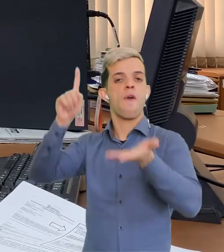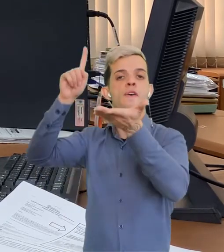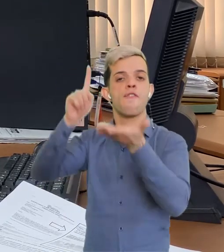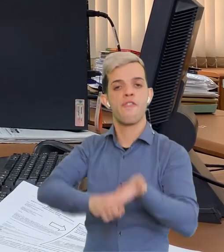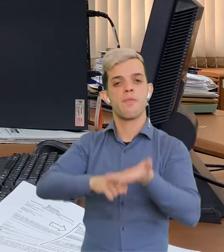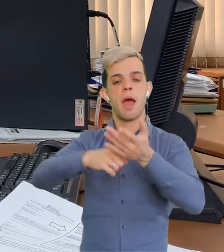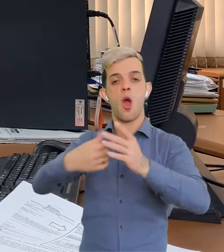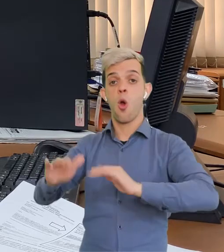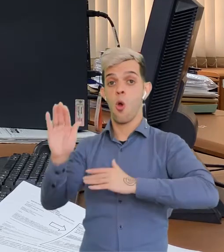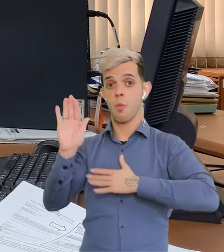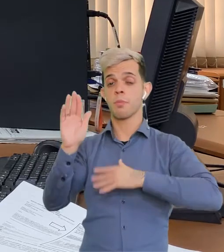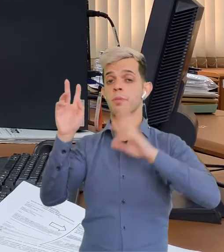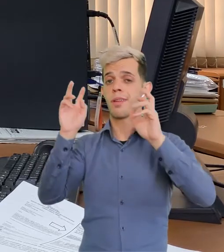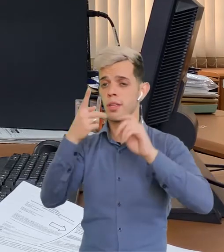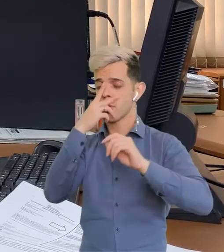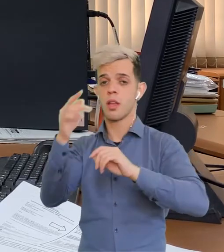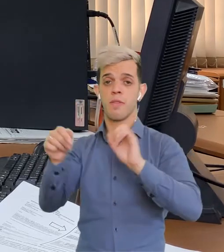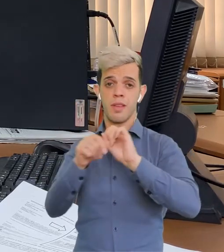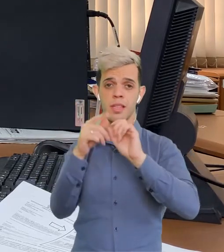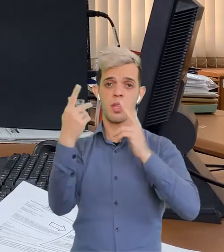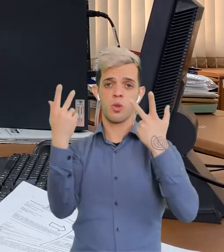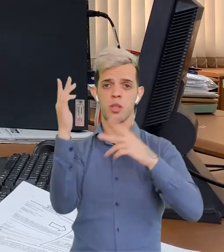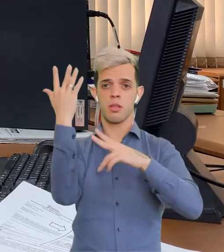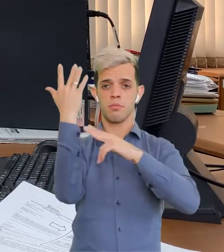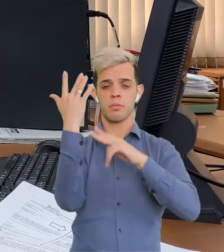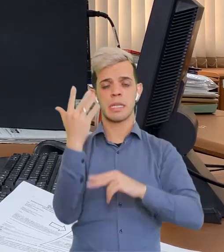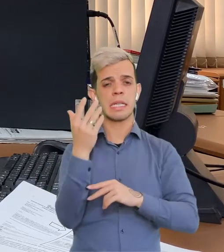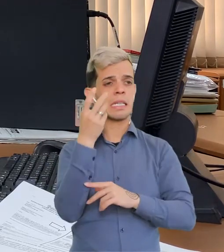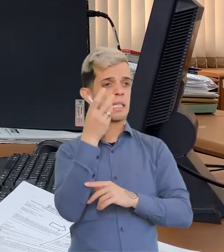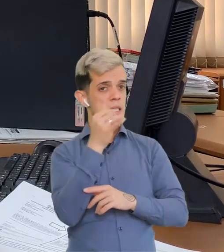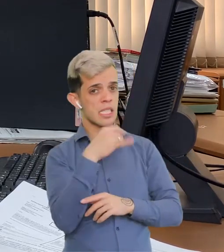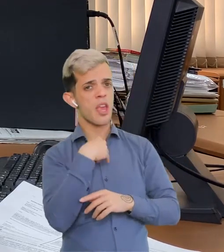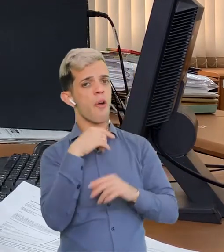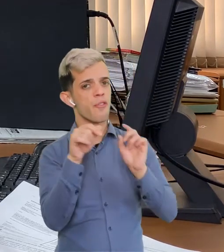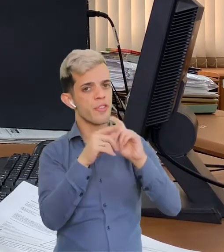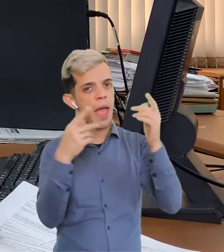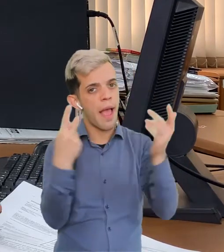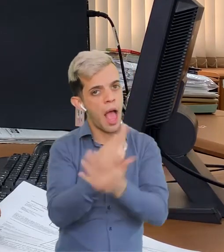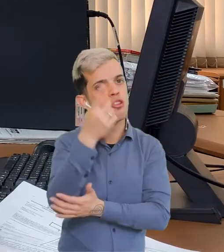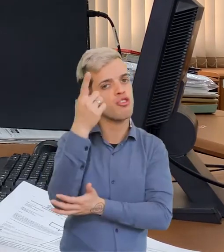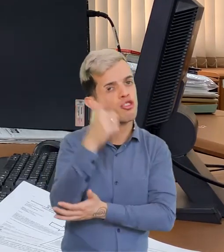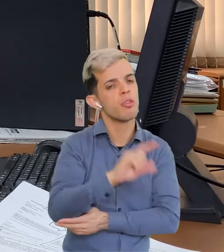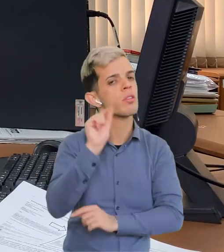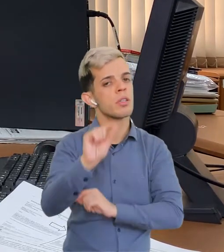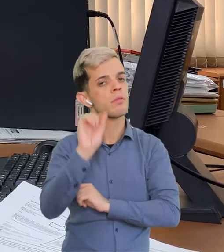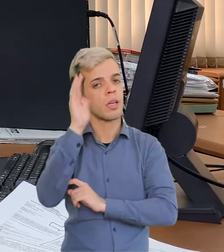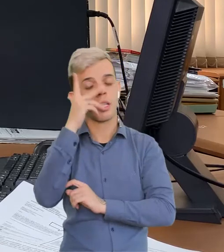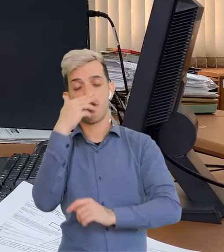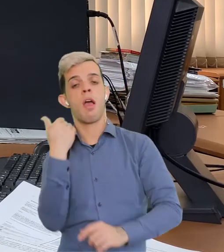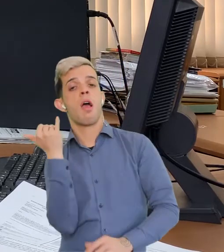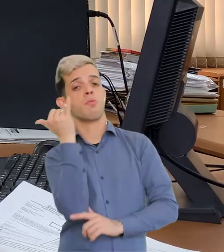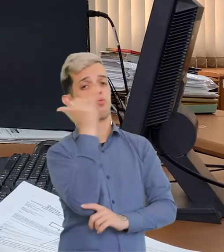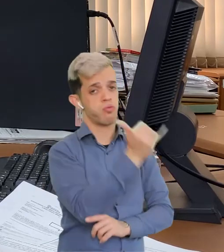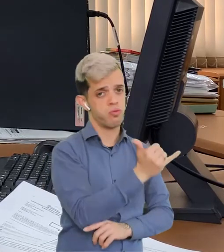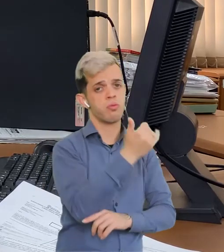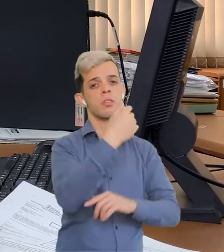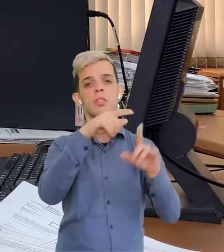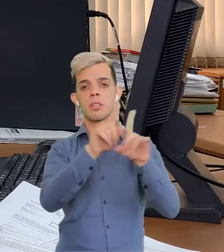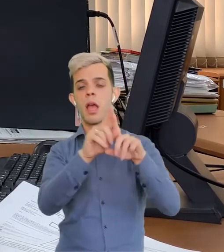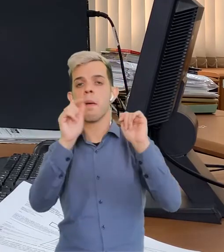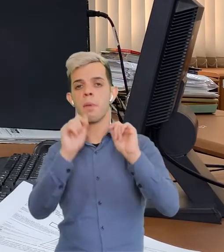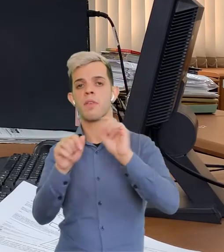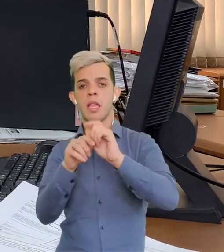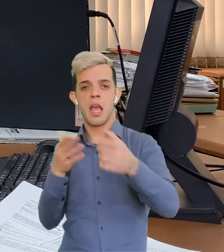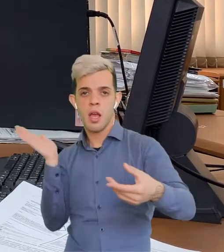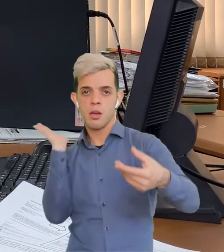ambiental. E o que acontece se eu não faço isso? Eu corro o risco de ser notificado de novo ou eu posso